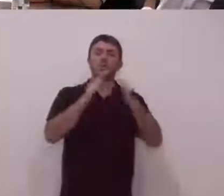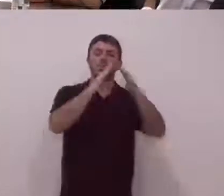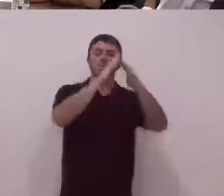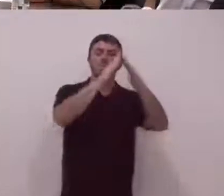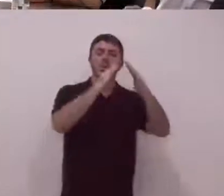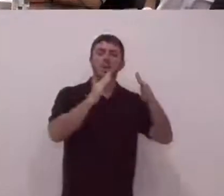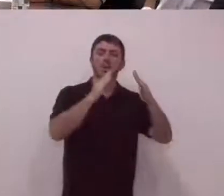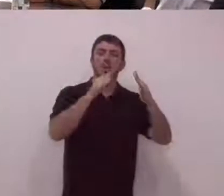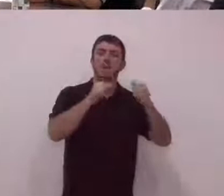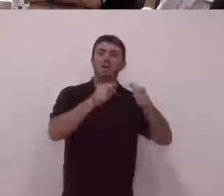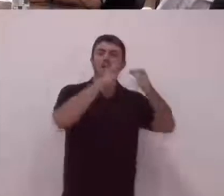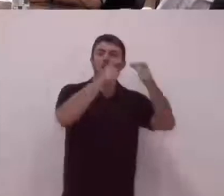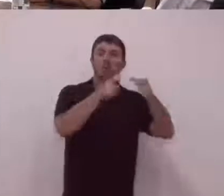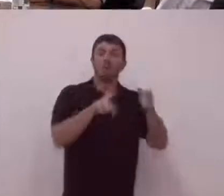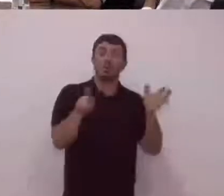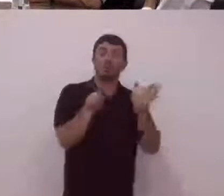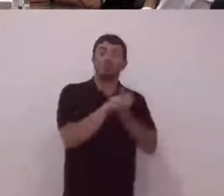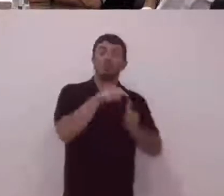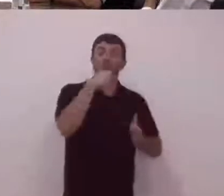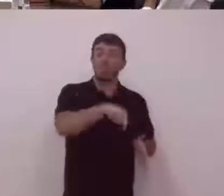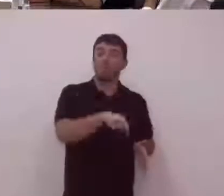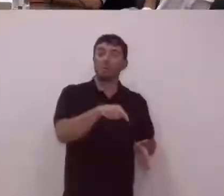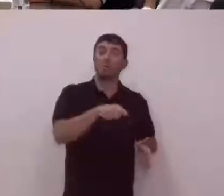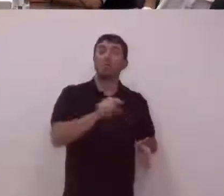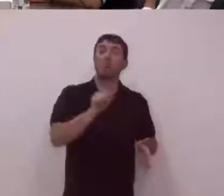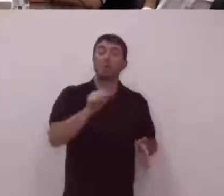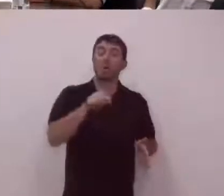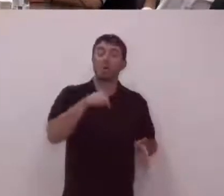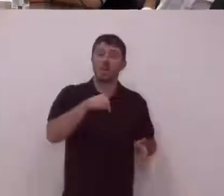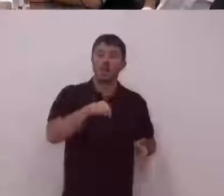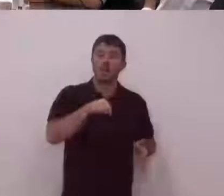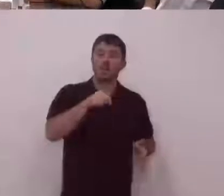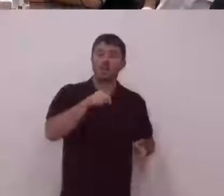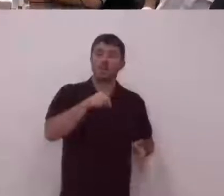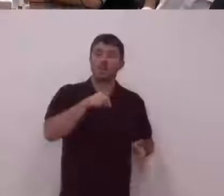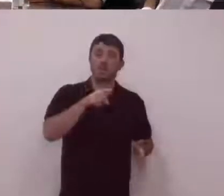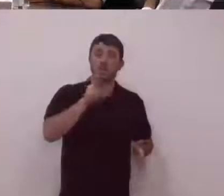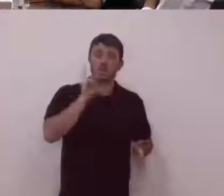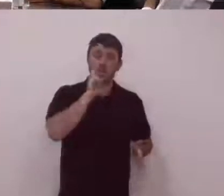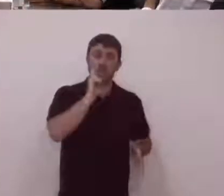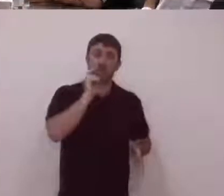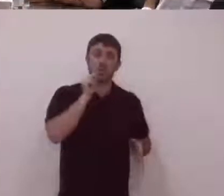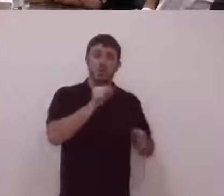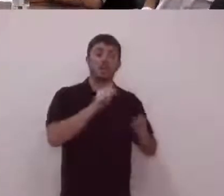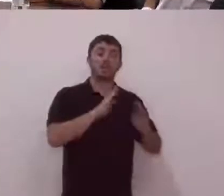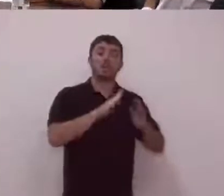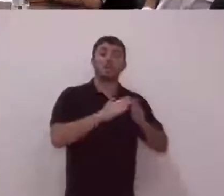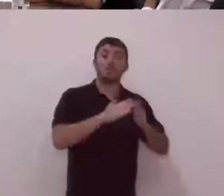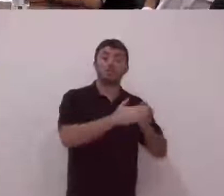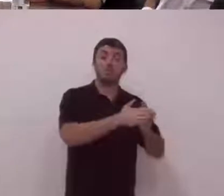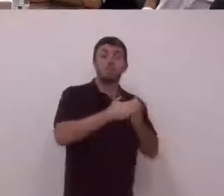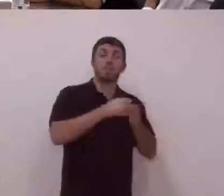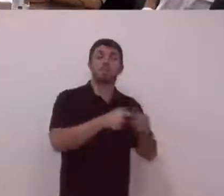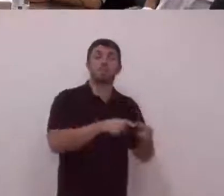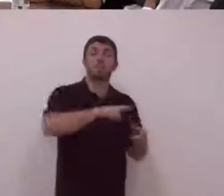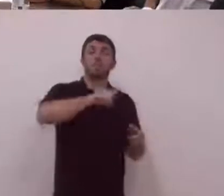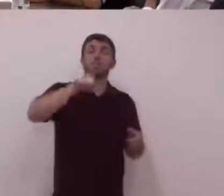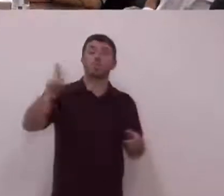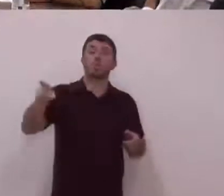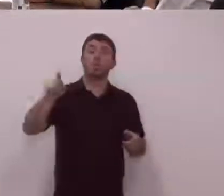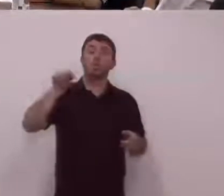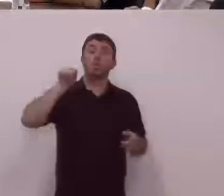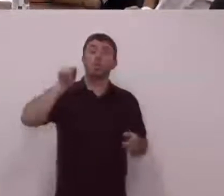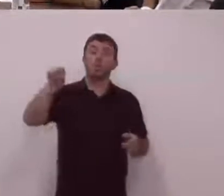Militar um espaço do município para a instalação de base operacional localizada ao lado do velório municipal. O